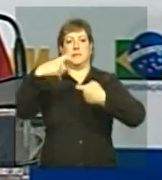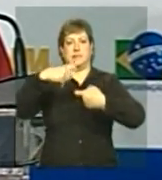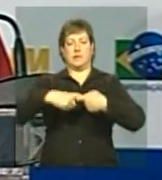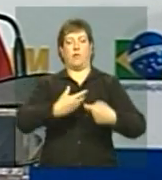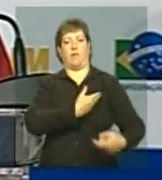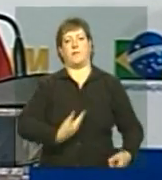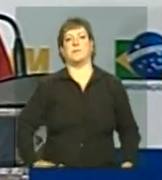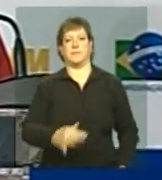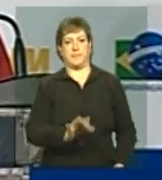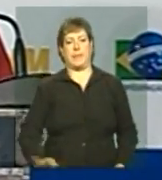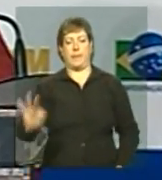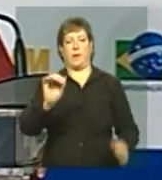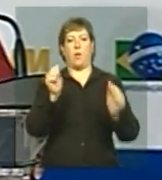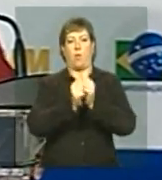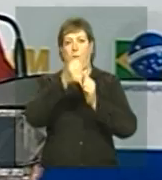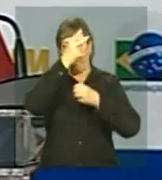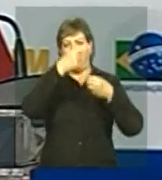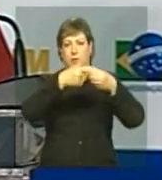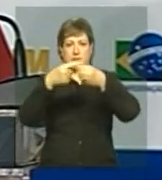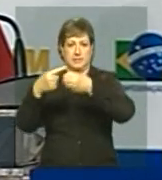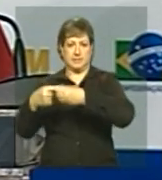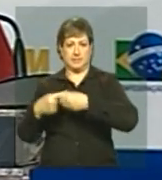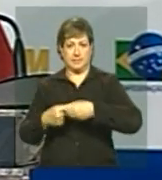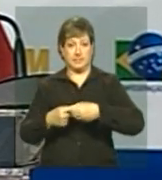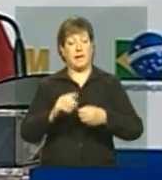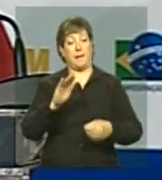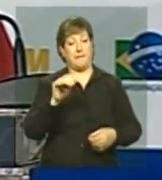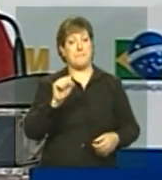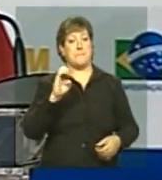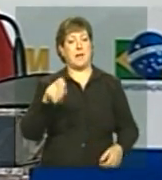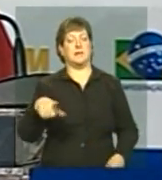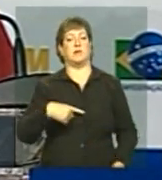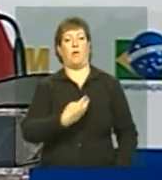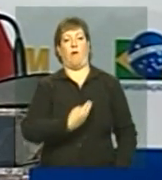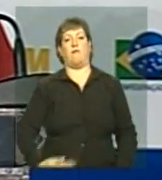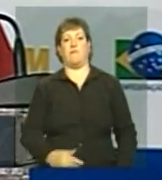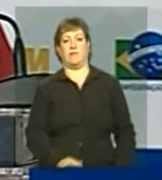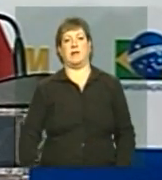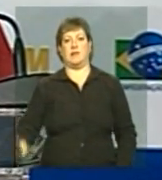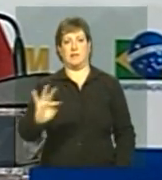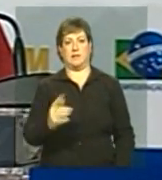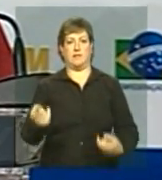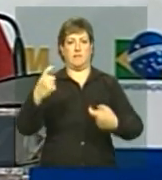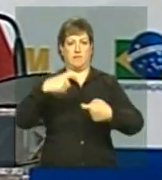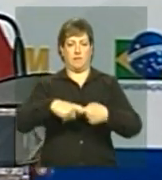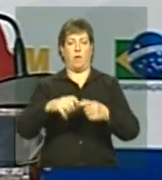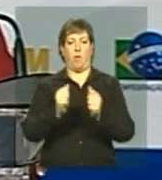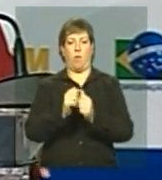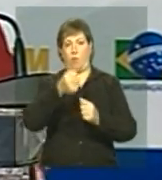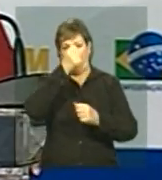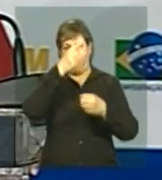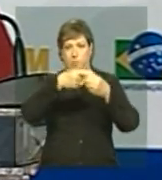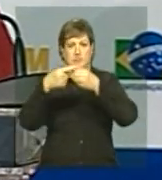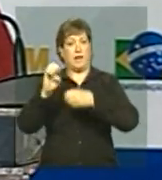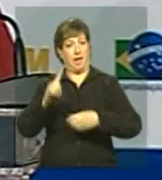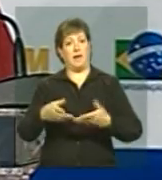com os municípios. A base da parceria do governo federal com os municípios é essa. Mas é